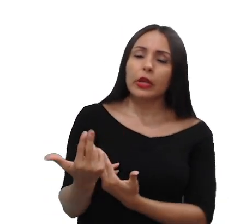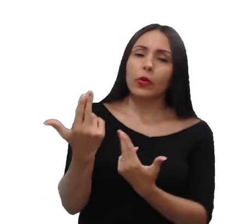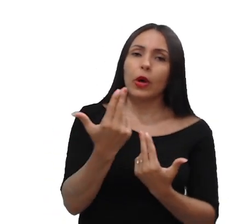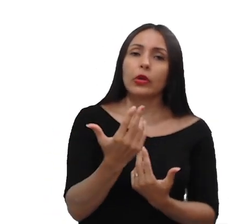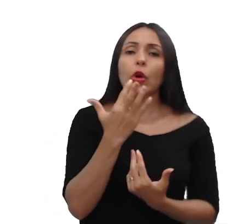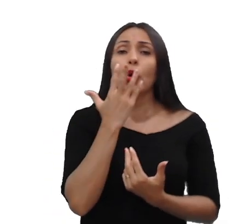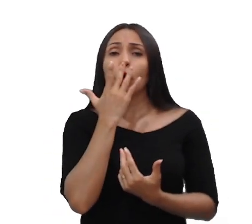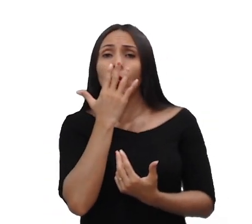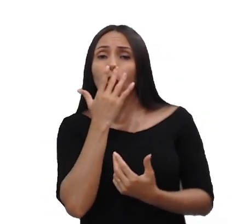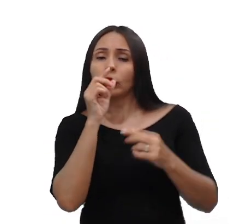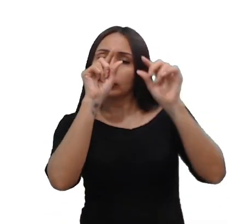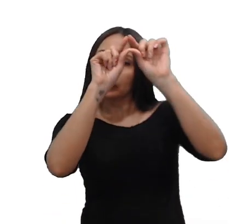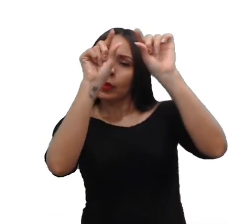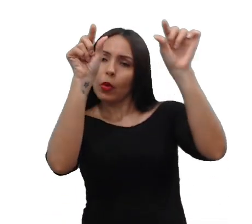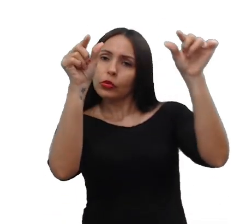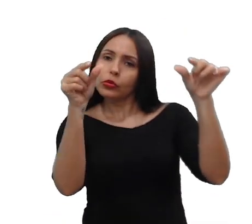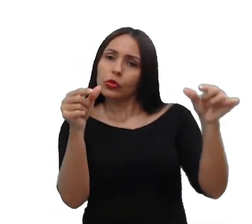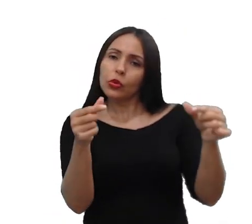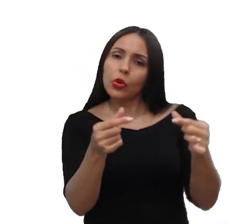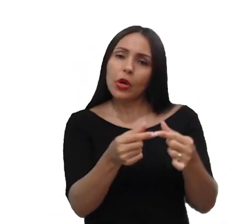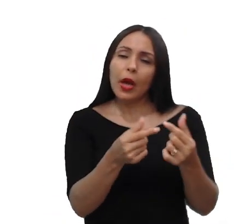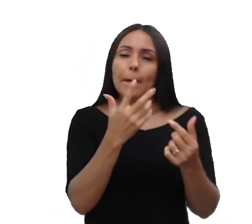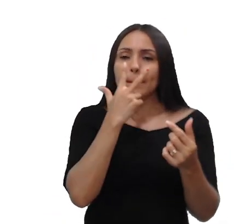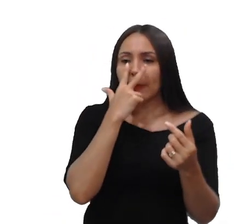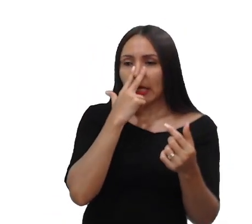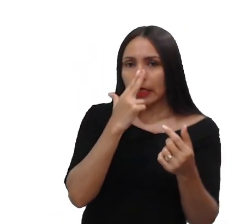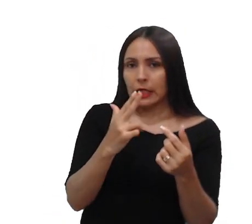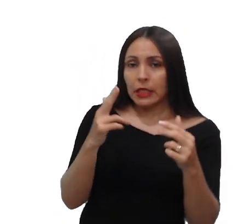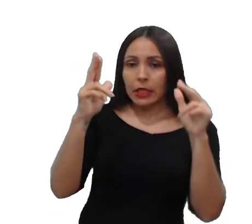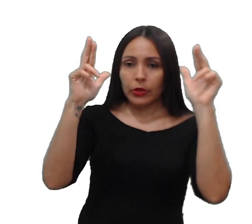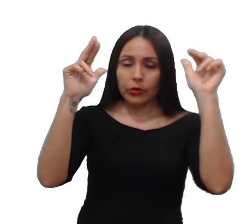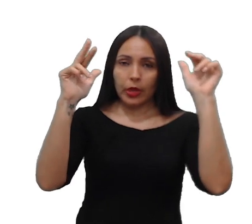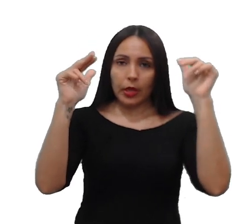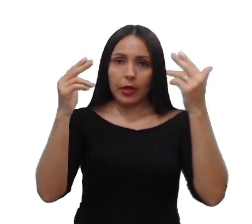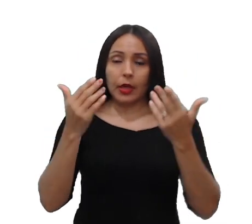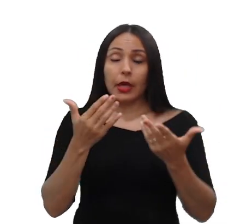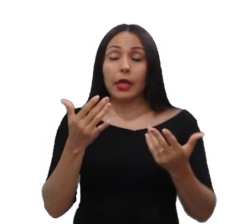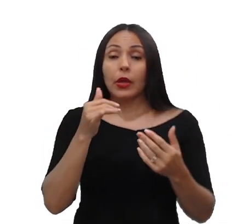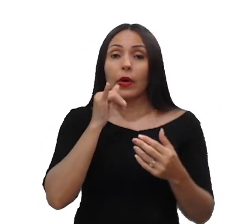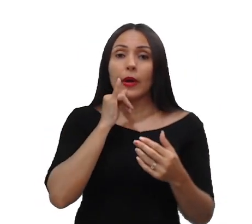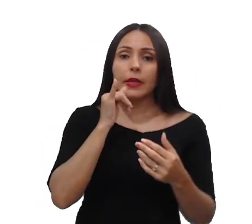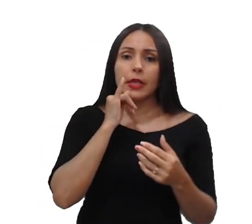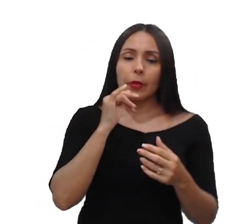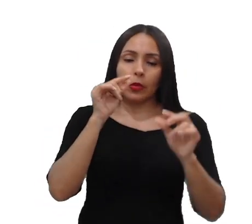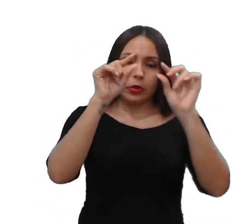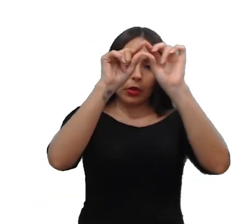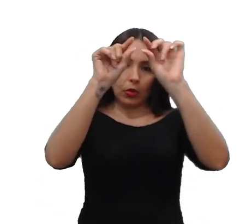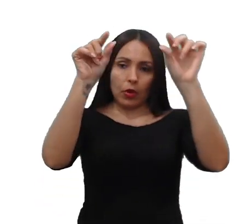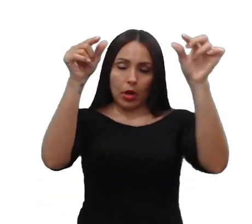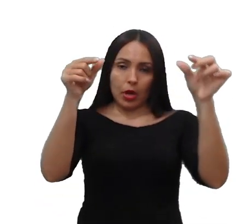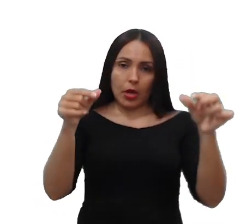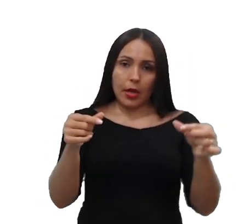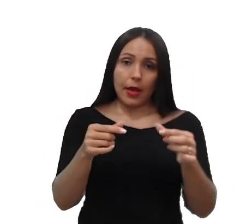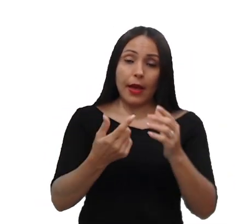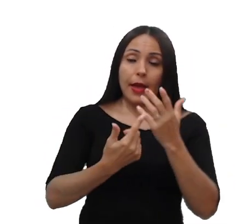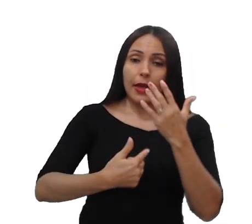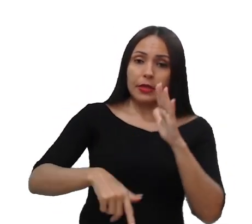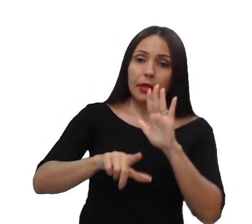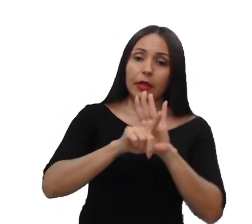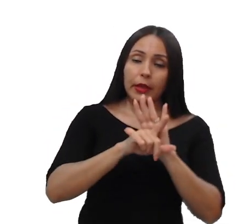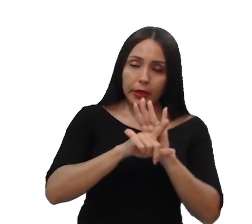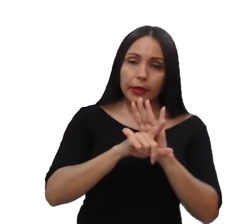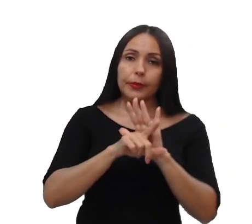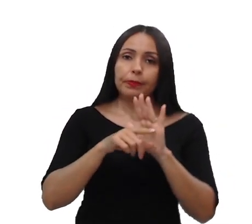cores, molduras, temas parecidos. Então, mais uma vez, colocando o exemplo de quadros, essa lei da semelhança da